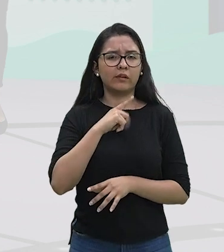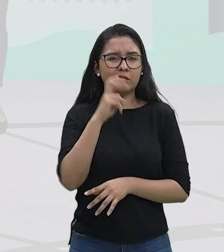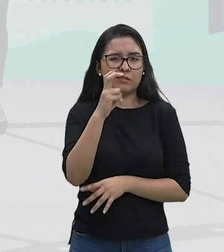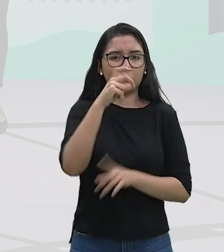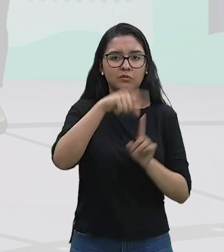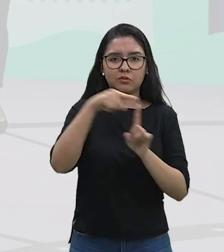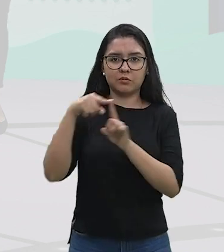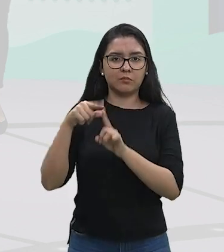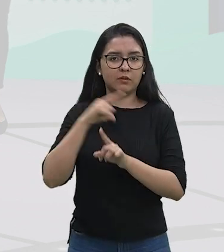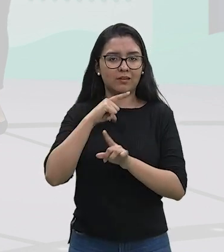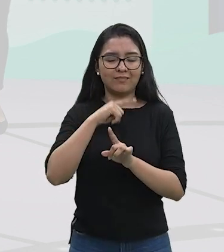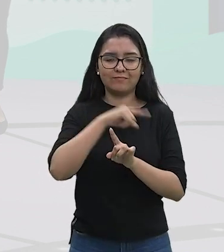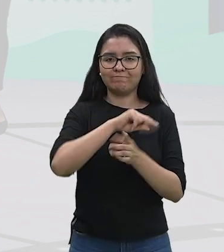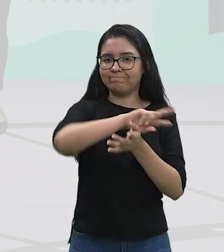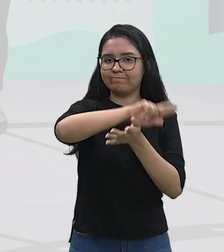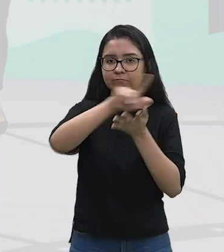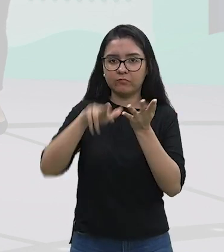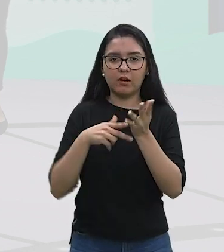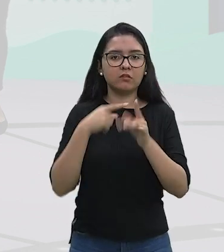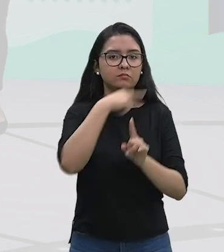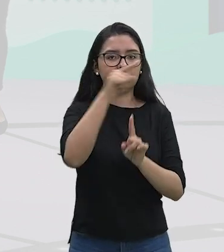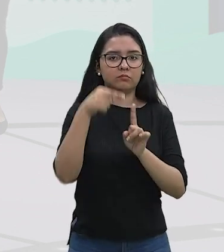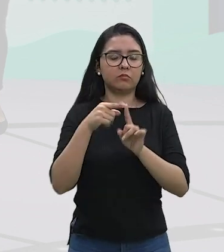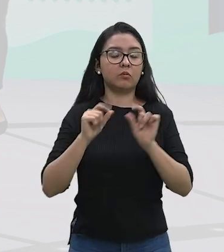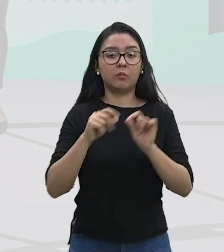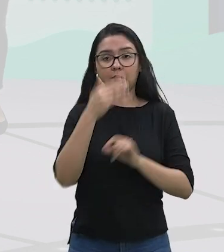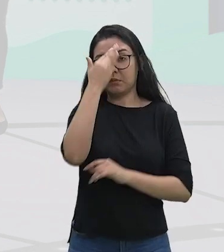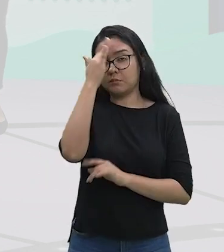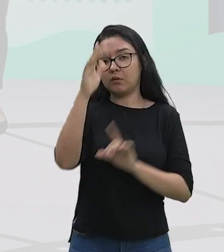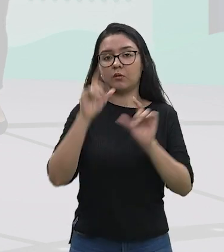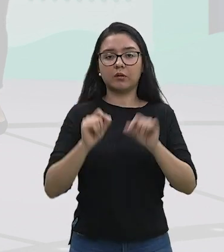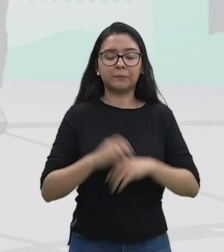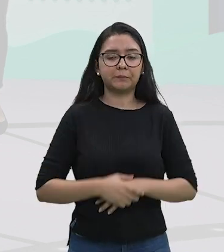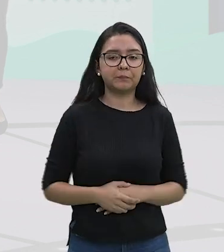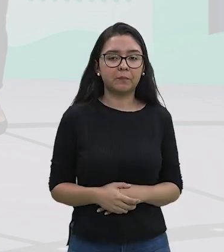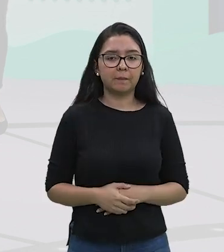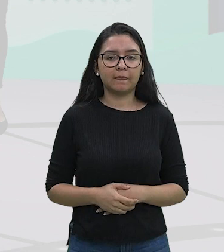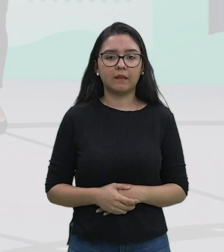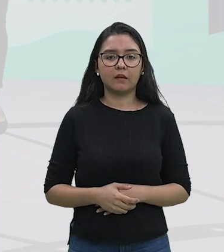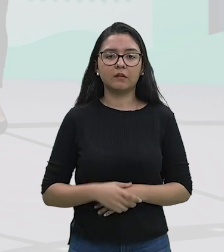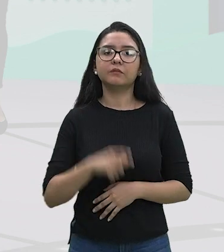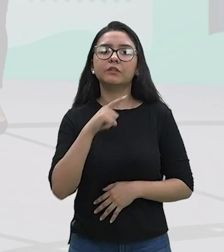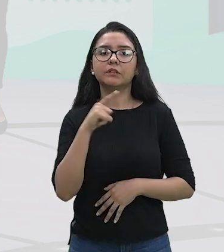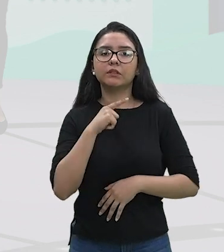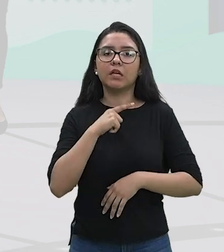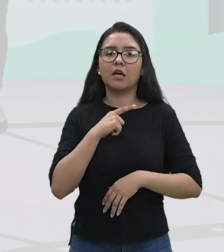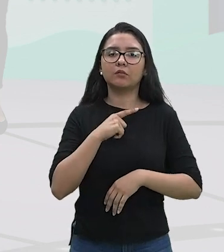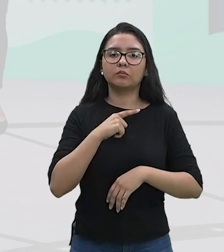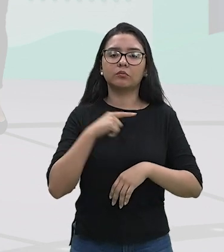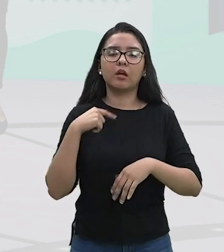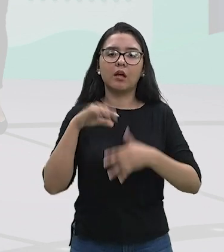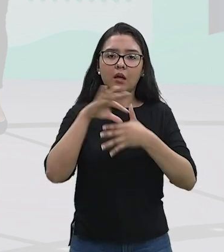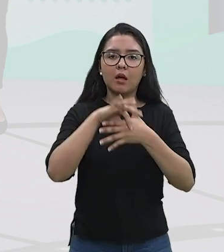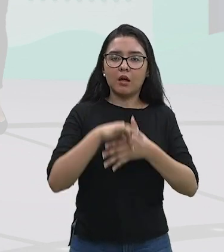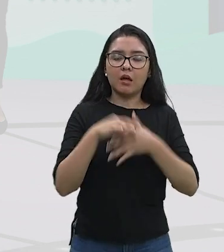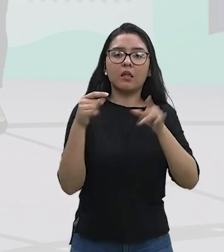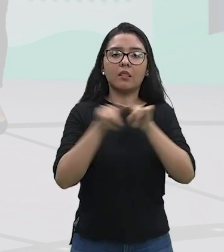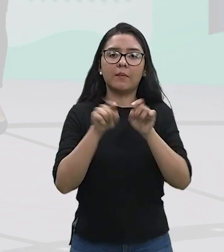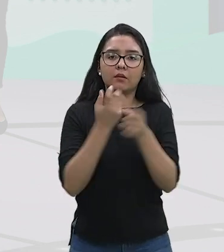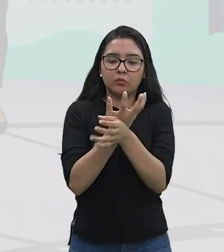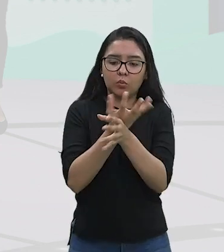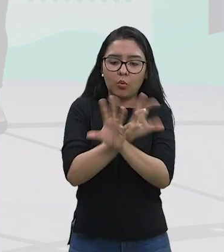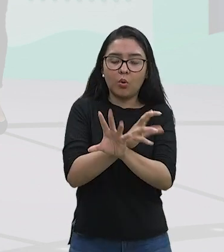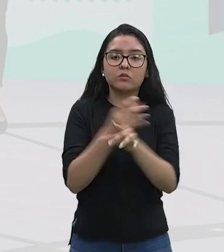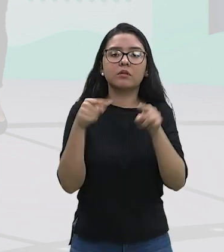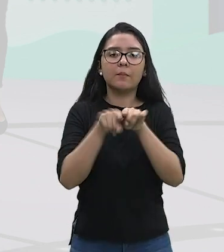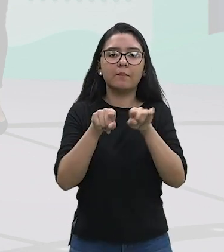funções, uma delas é, por exemplo, de ter aí as cartilagens, também os ossos vão ser